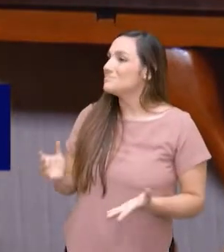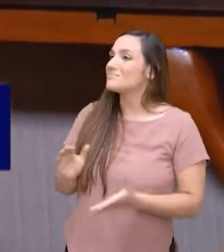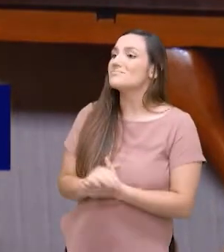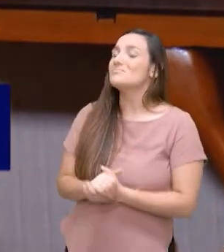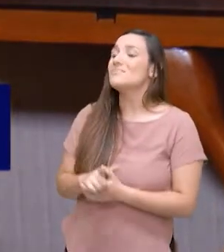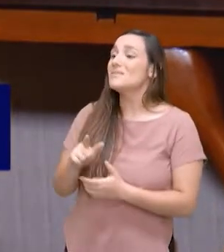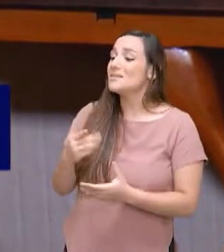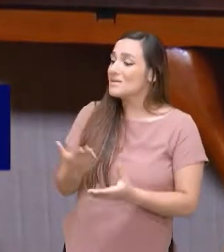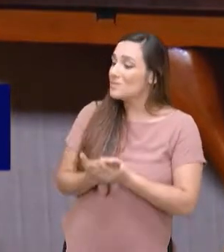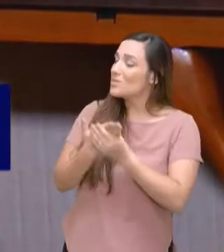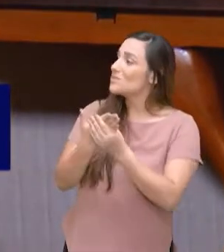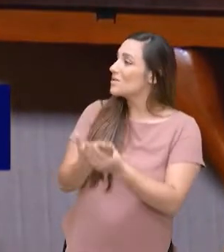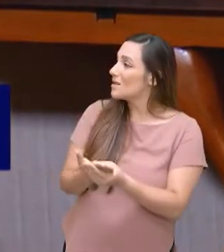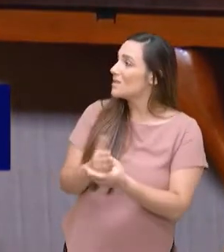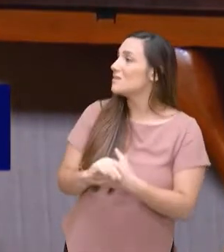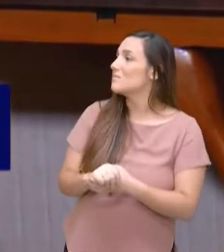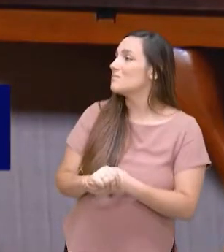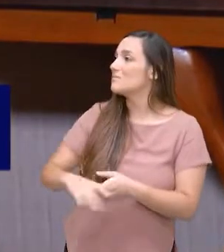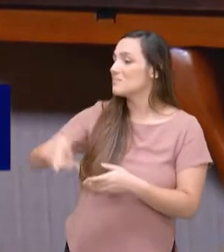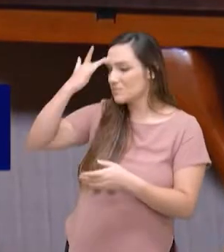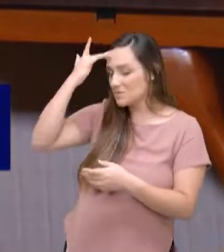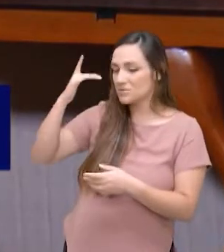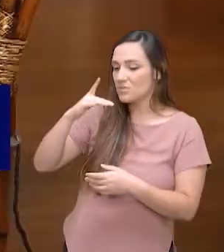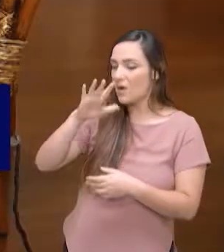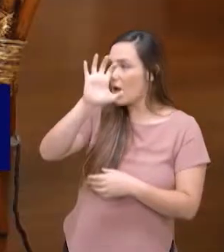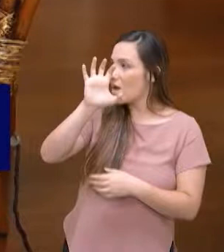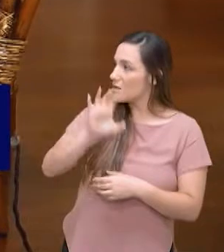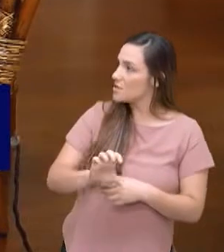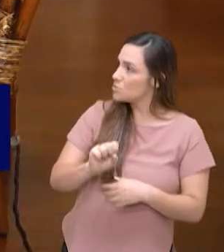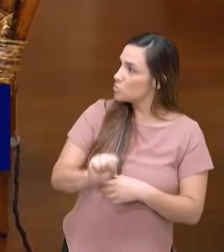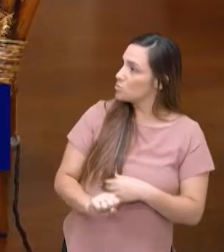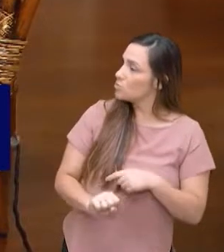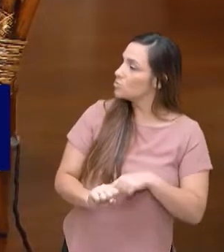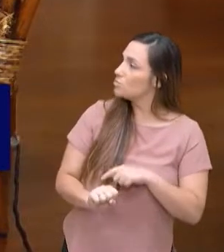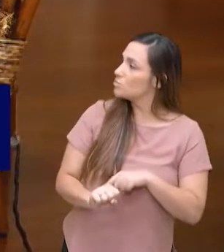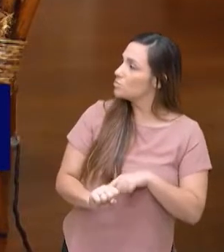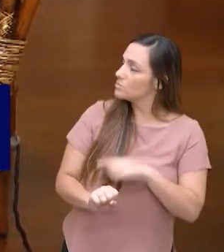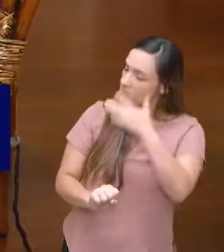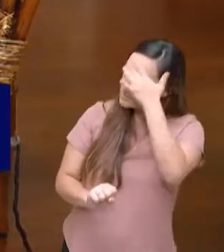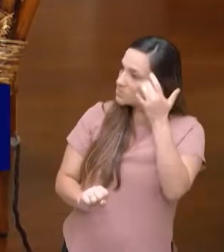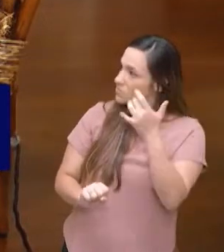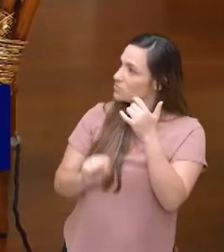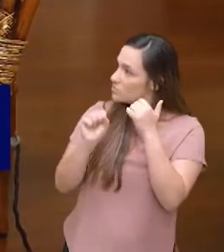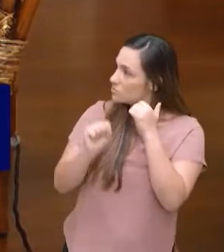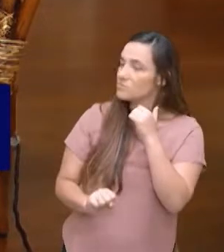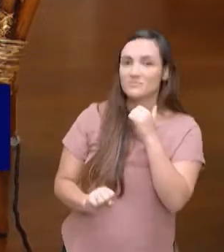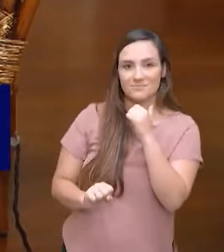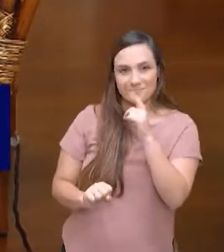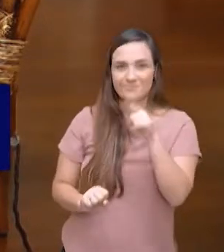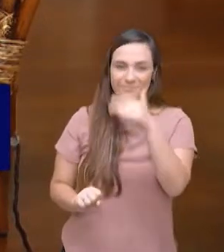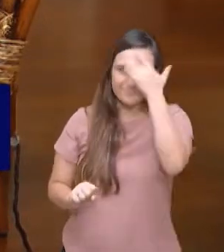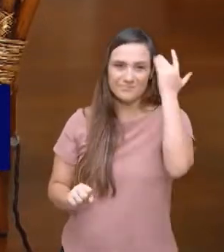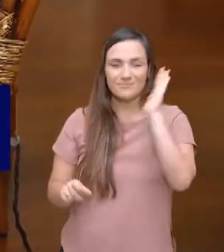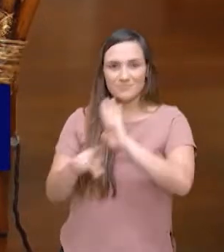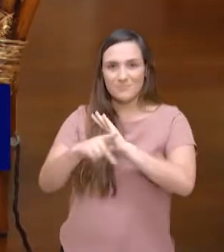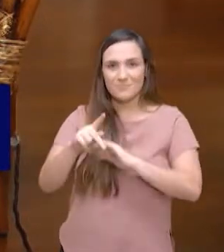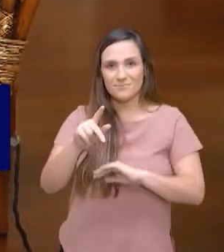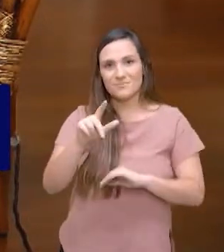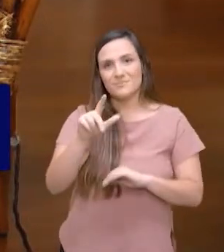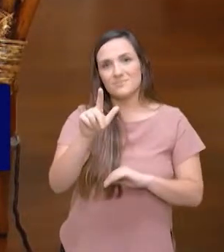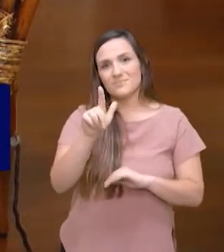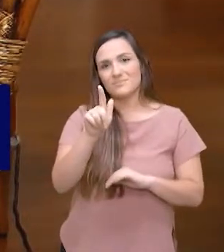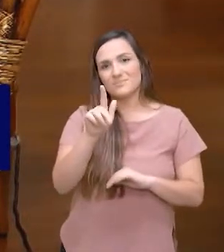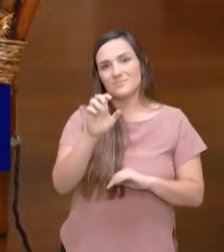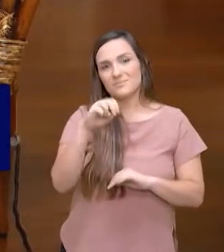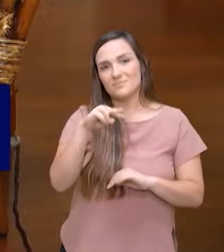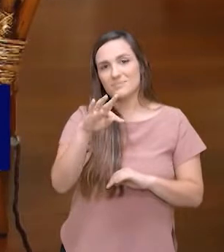Esses são processos de gente do sul. Gente do sul, na linguagem do cuiabana, né? Gente